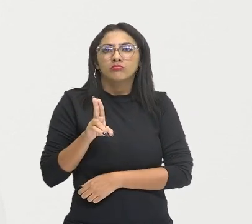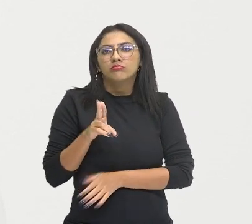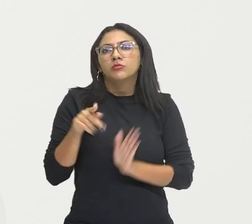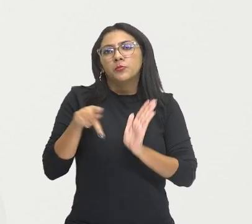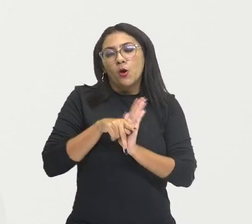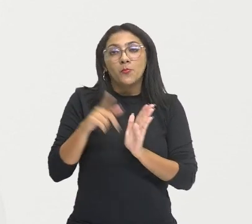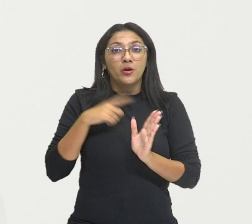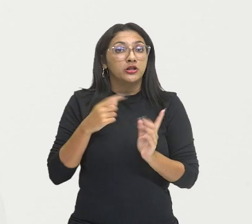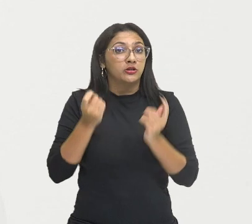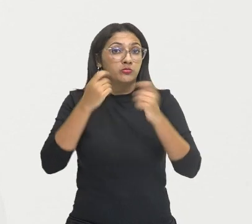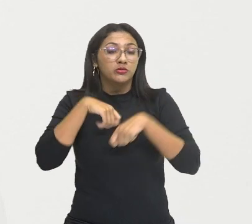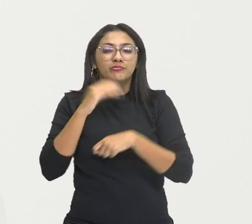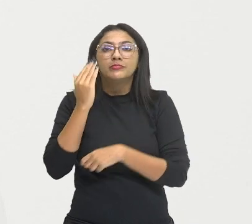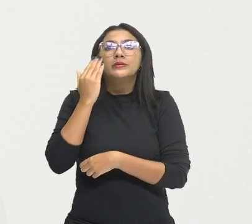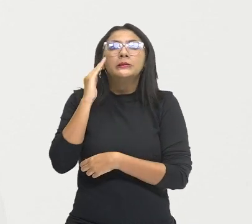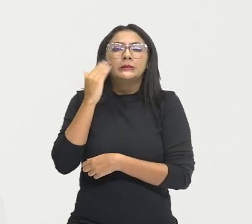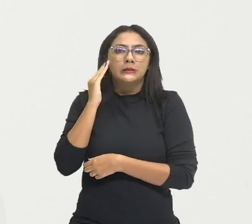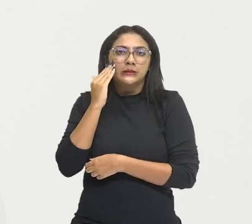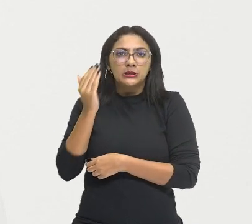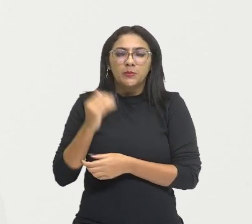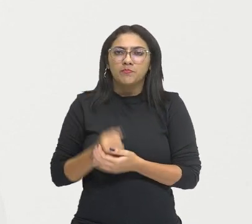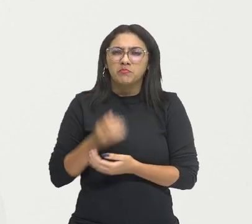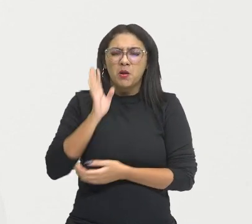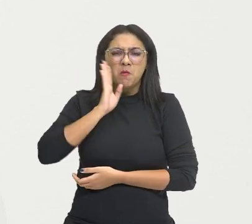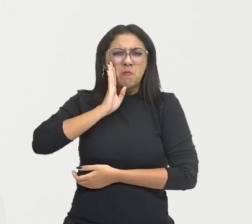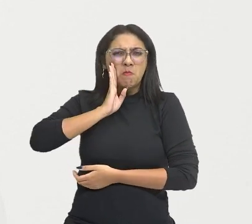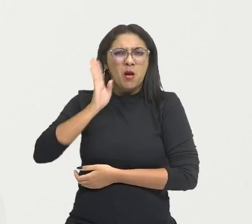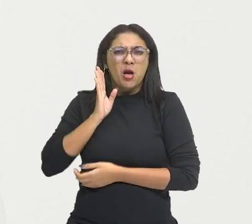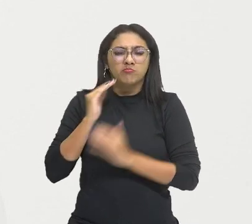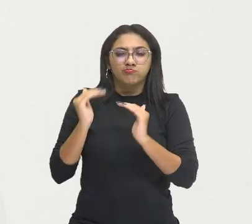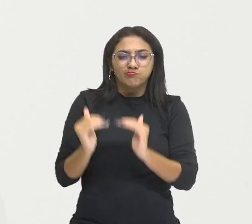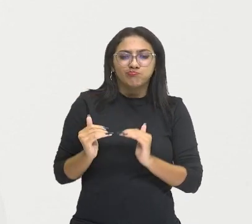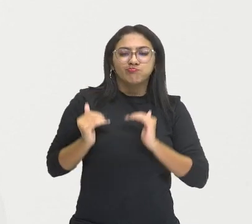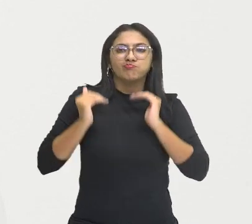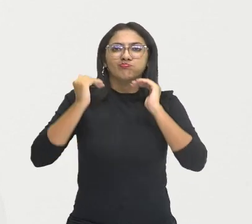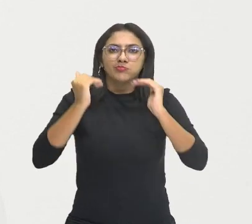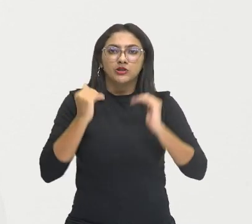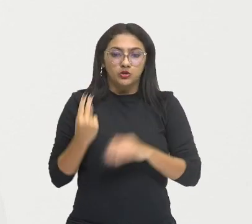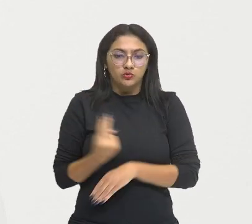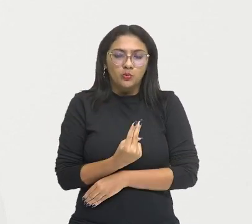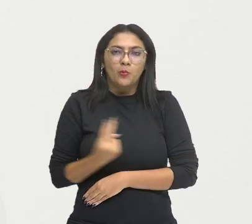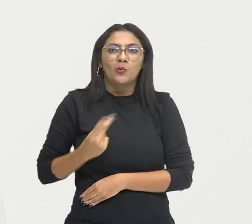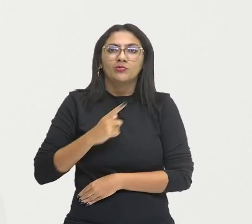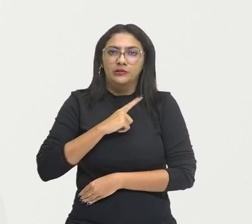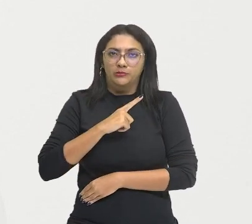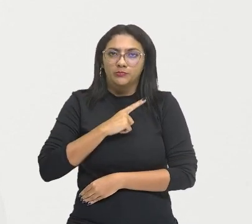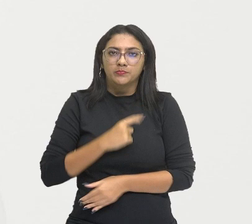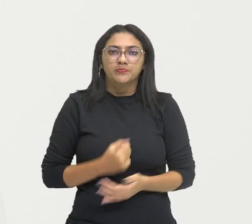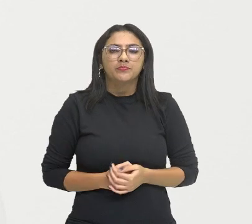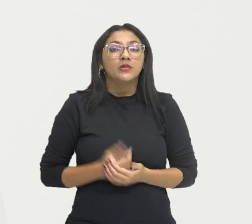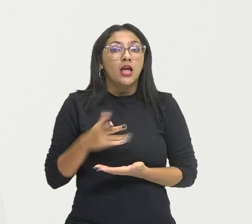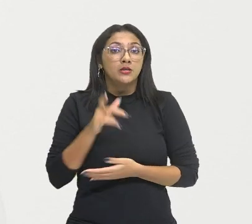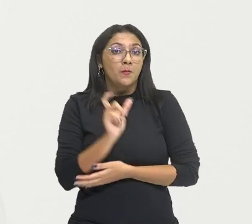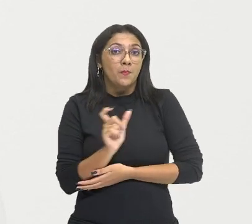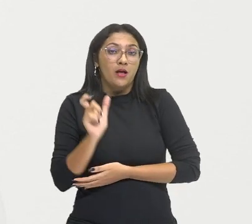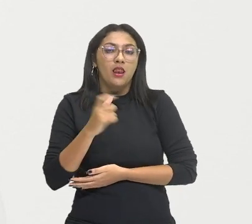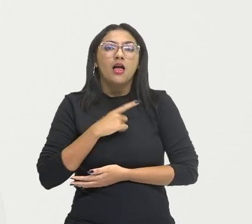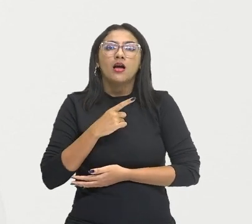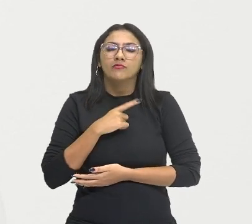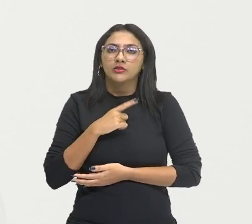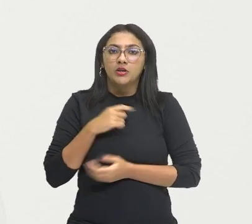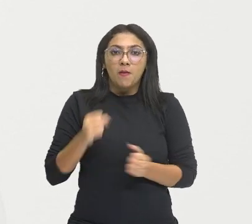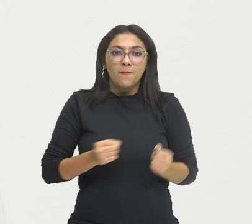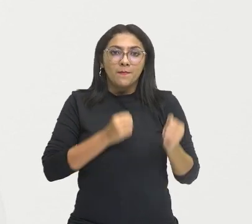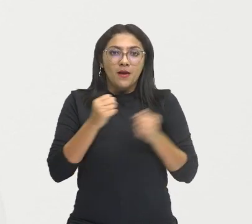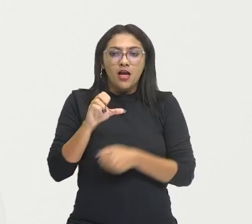nome para designar a tamanha potência militar que esses dois países tinham. E esse termo foi